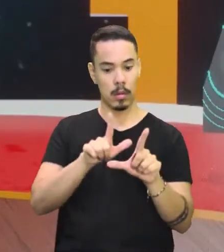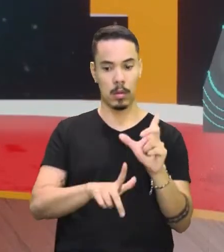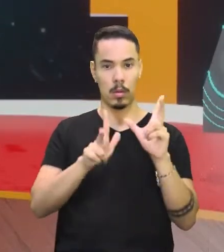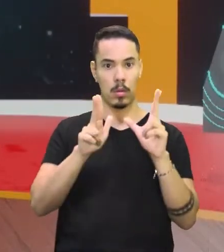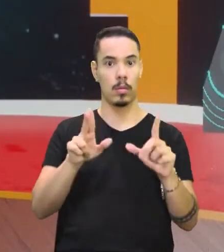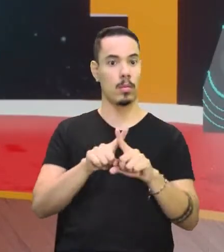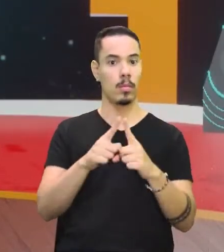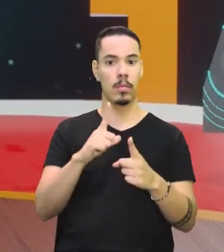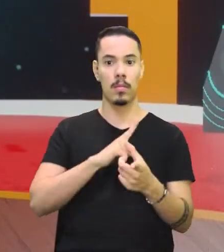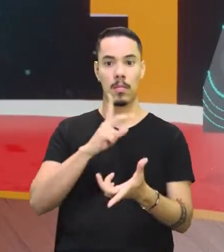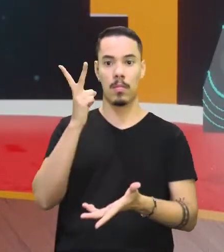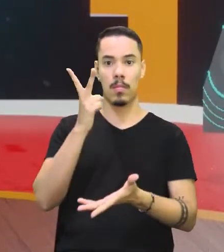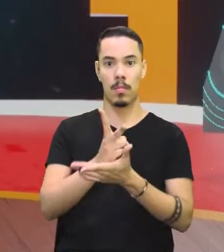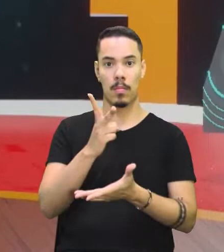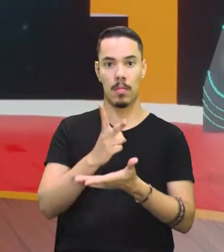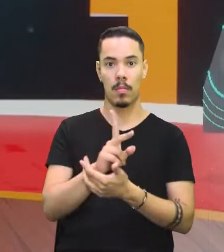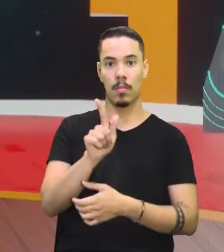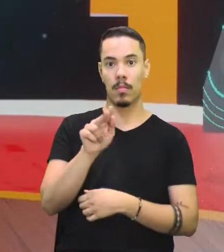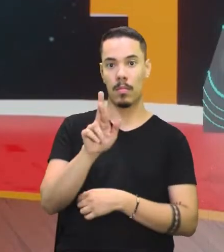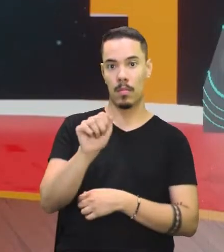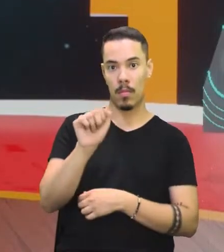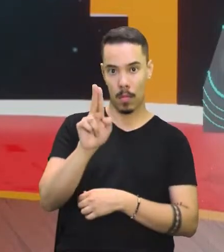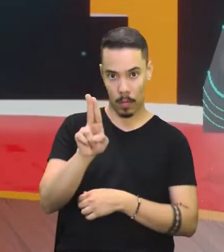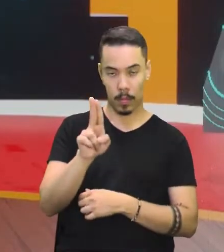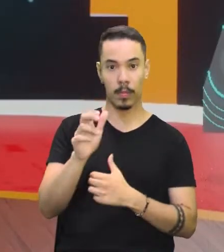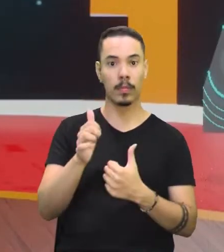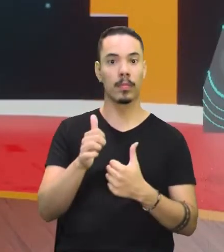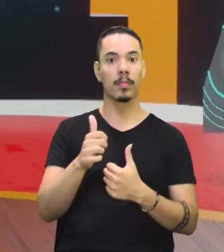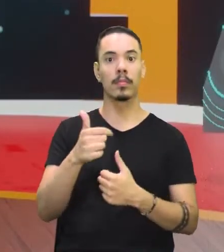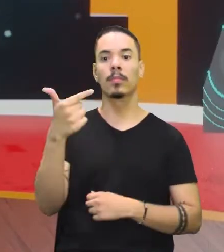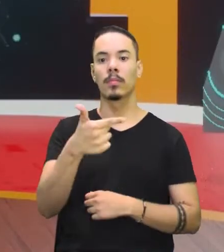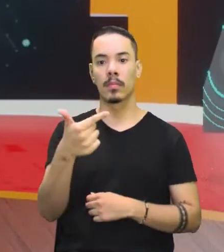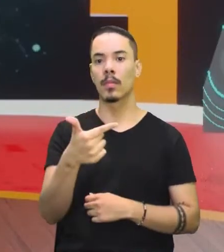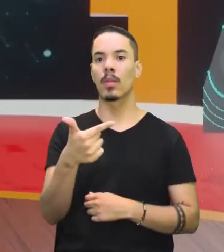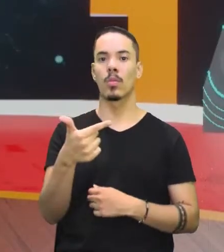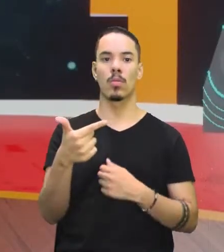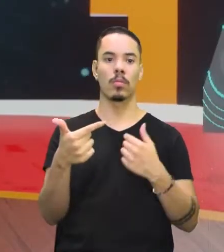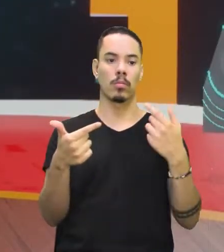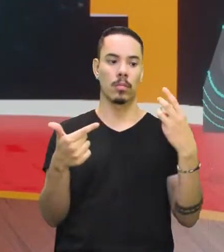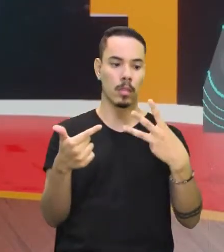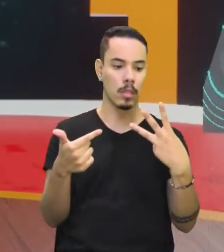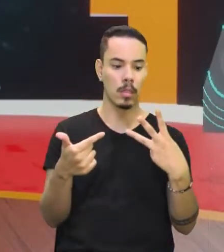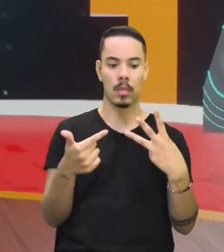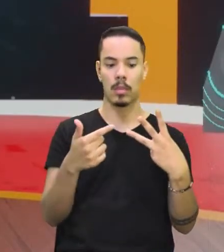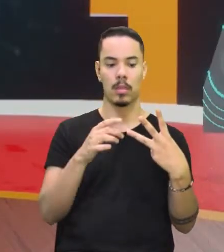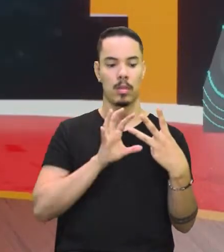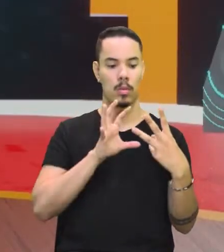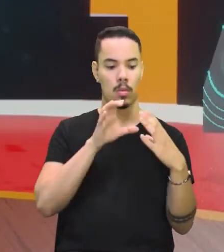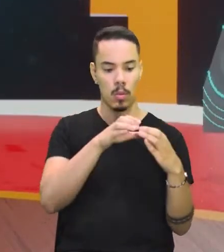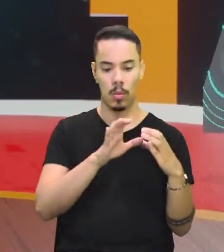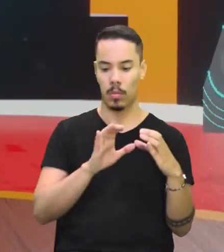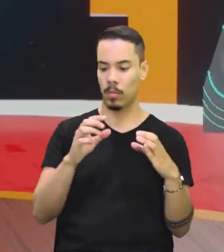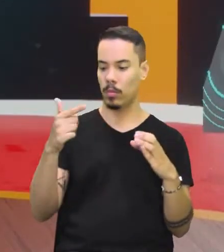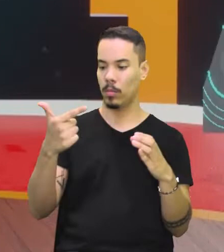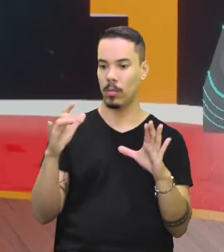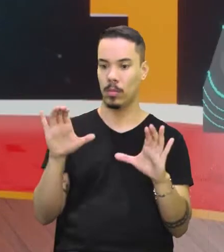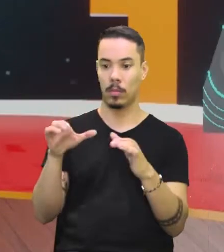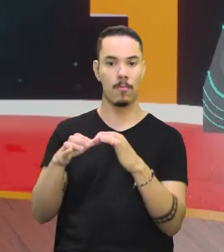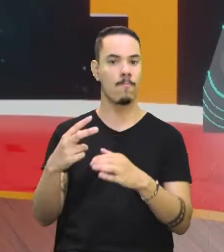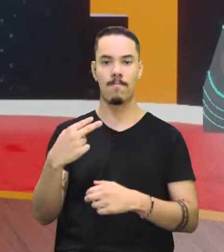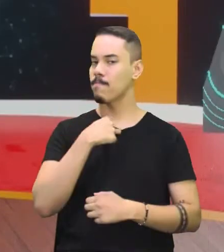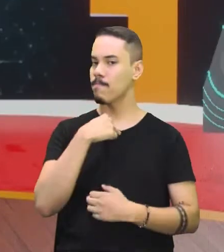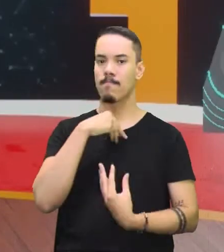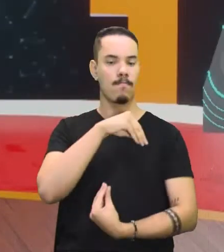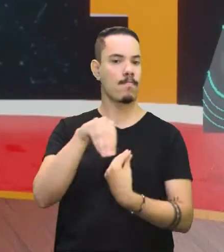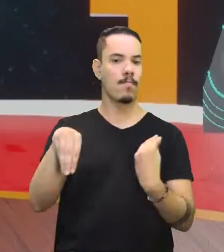estão no mesmo grau, tá? Segundo grau com segundo grau, terceiro grau com terceiro grau. Eu não posso misturar tudo, porque